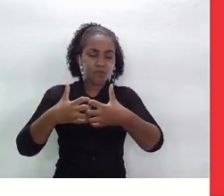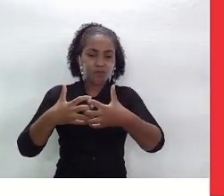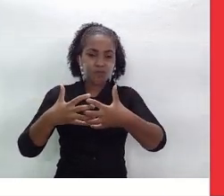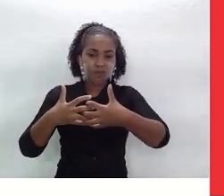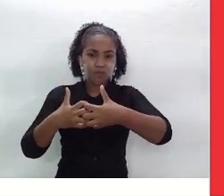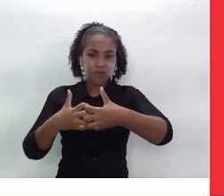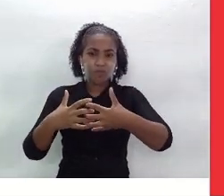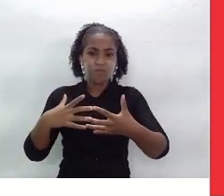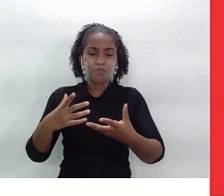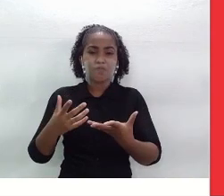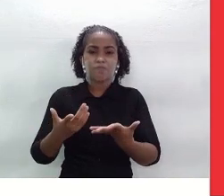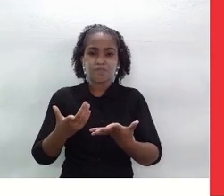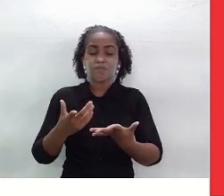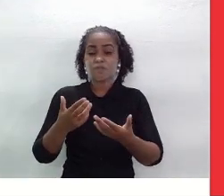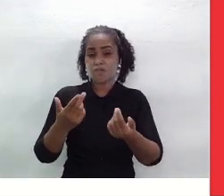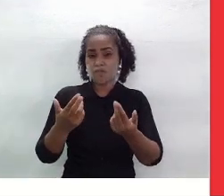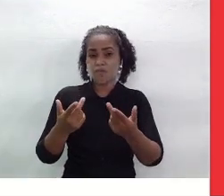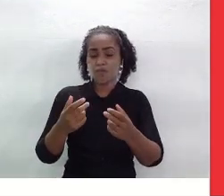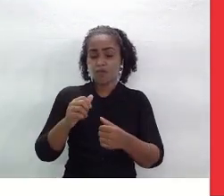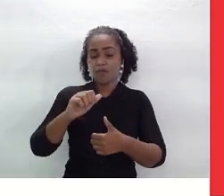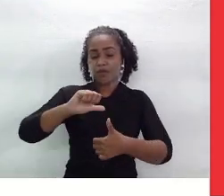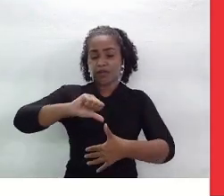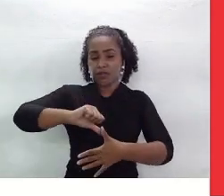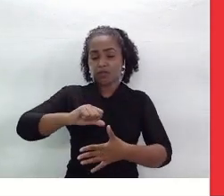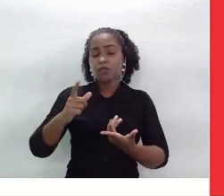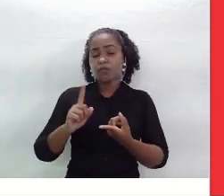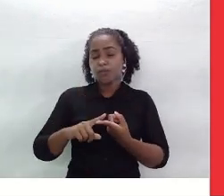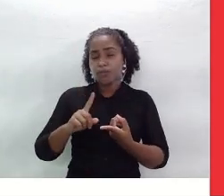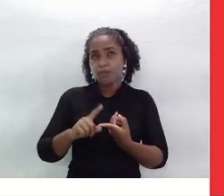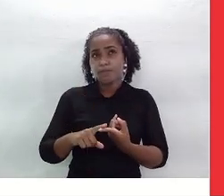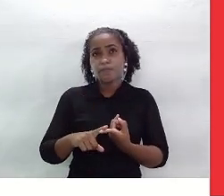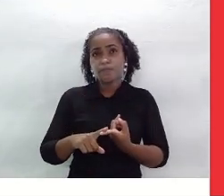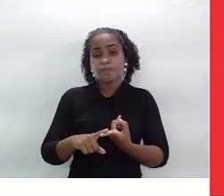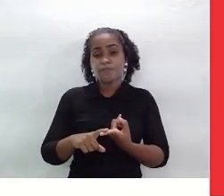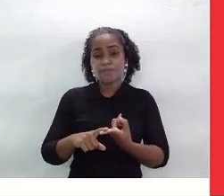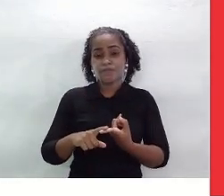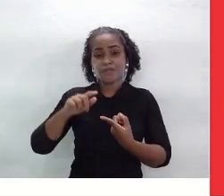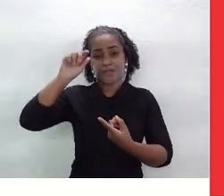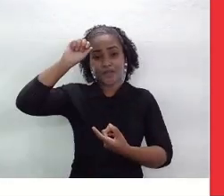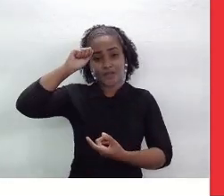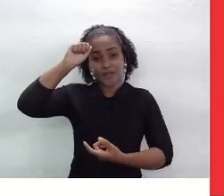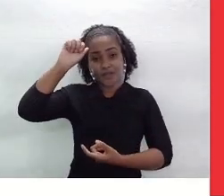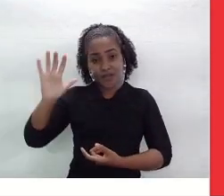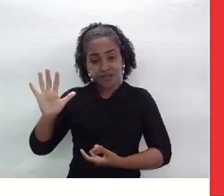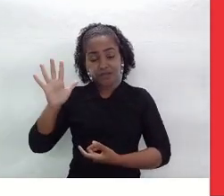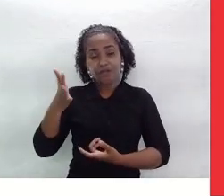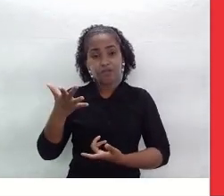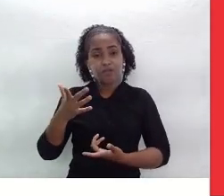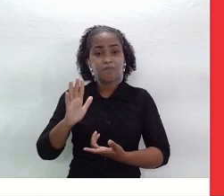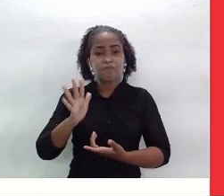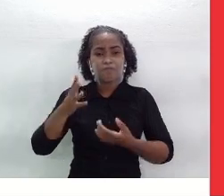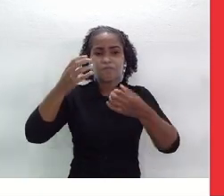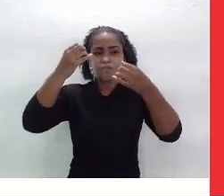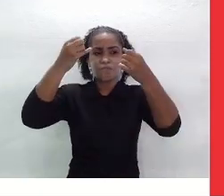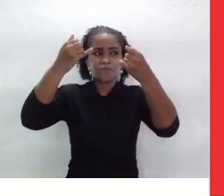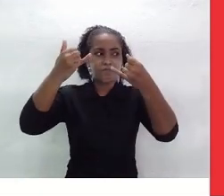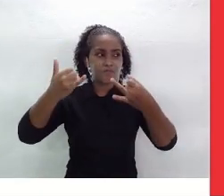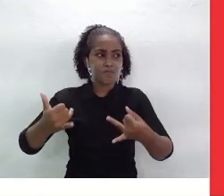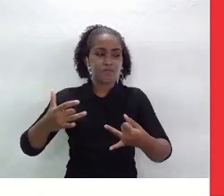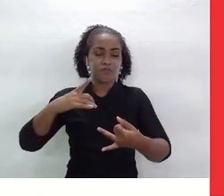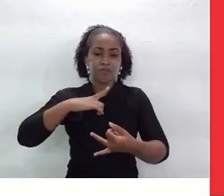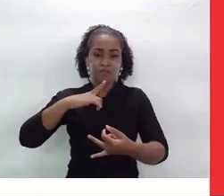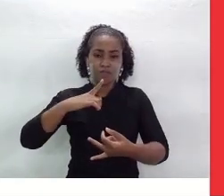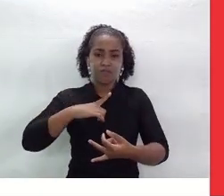Essa junção aí, tanto da América do Sul quanto da África. Quando eu falei da Sierra de